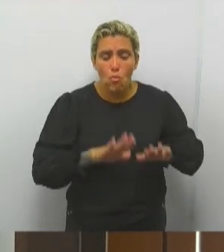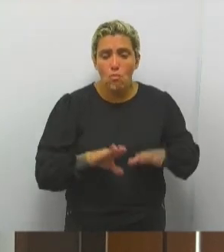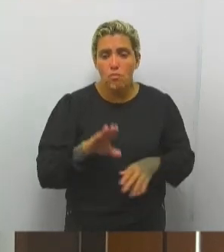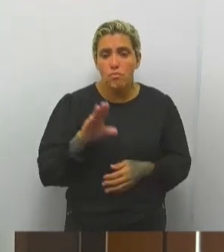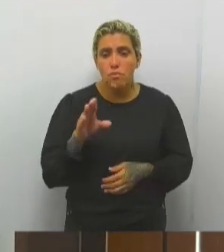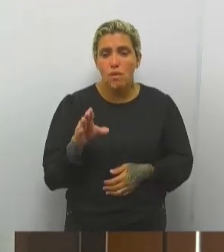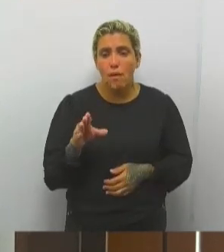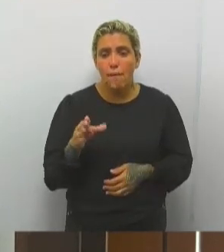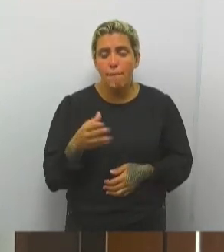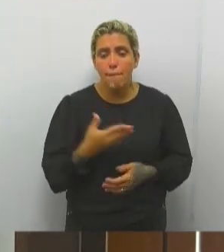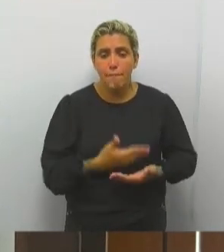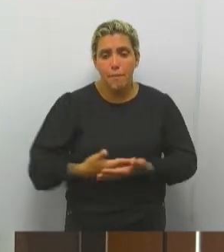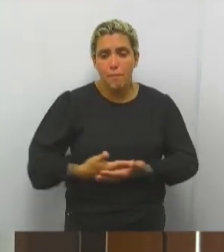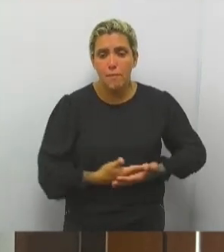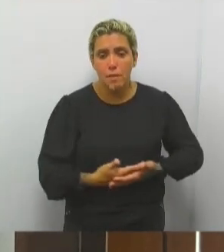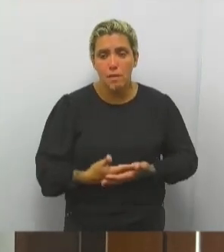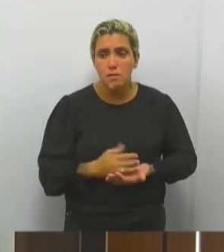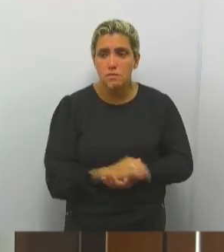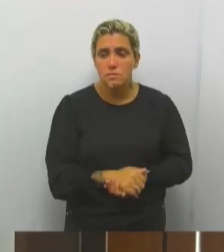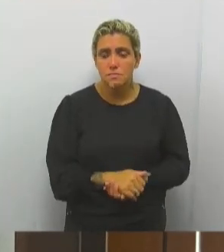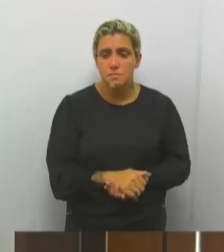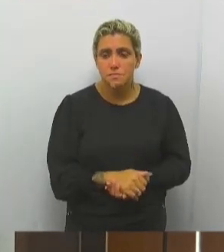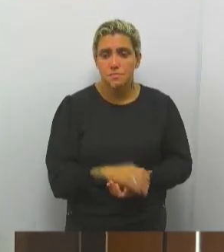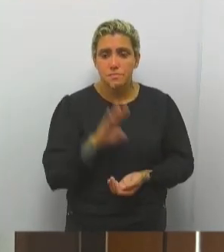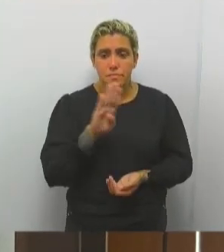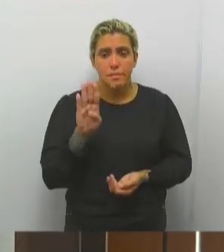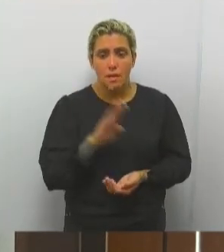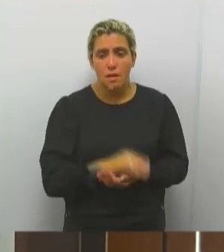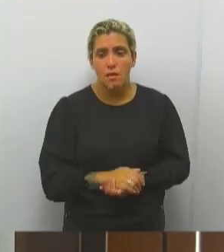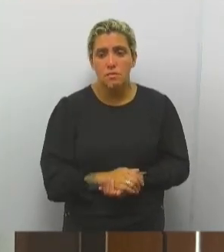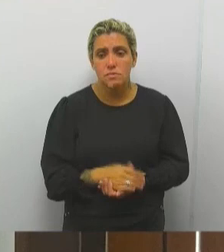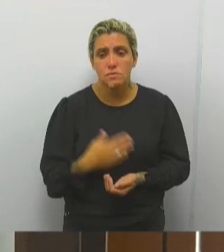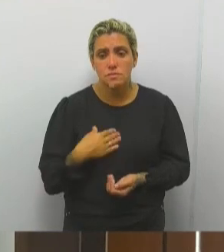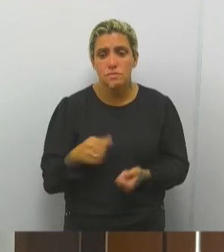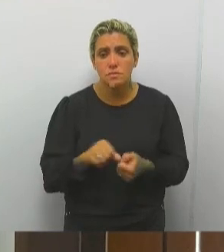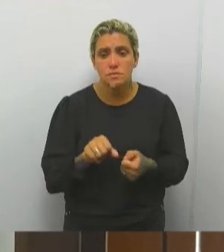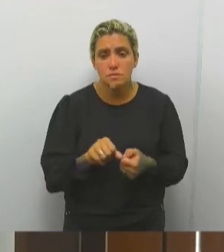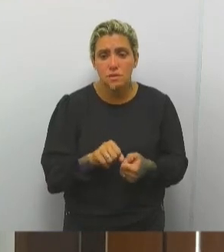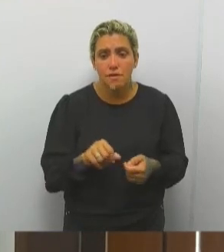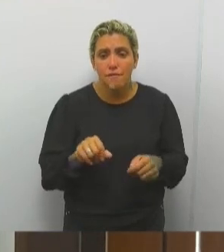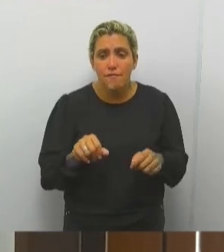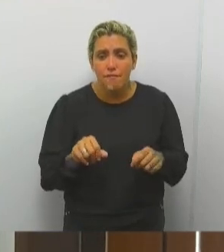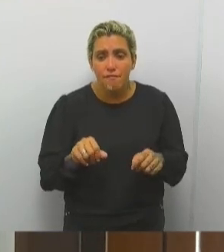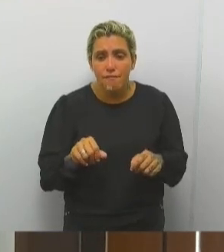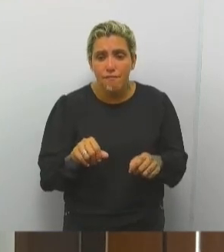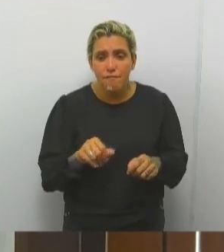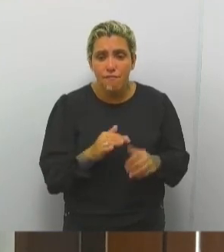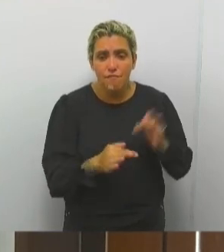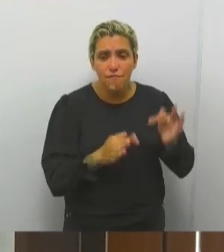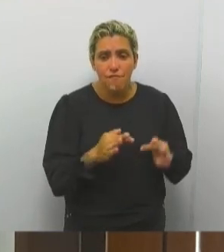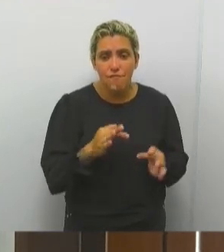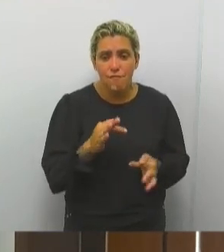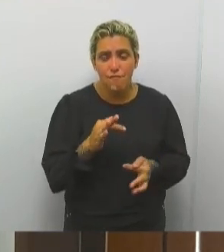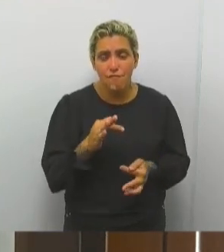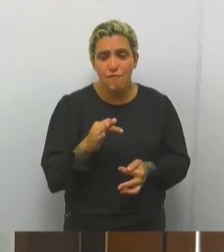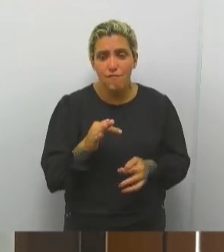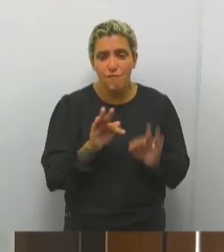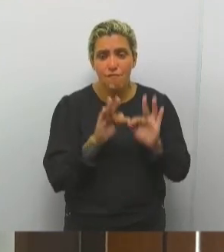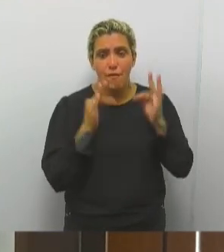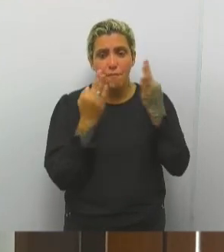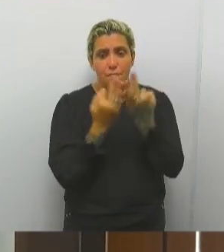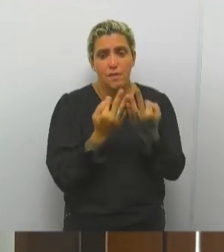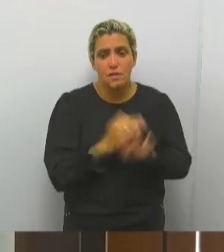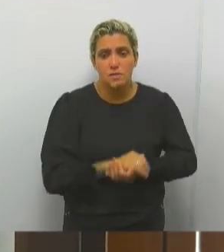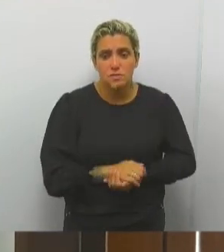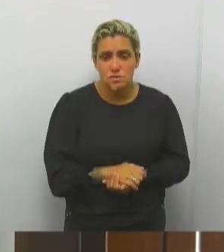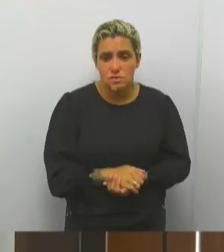a oferecer fraudas gratuitamente estamos aliviando o fardo financeiro das famílias e permitindo que